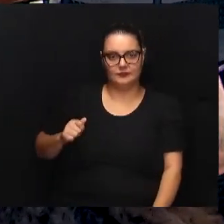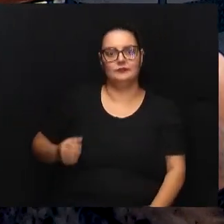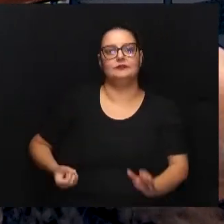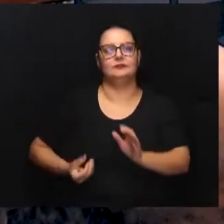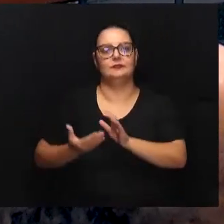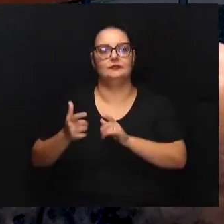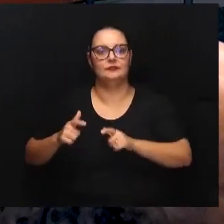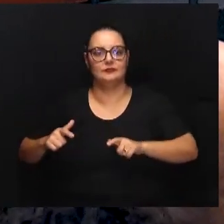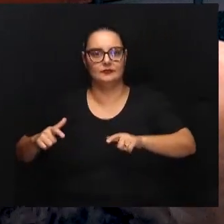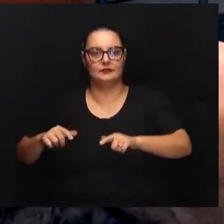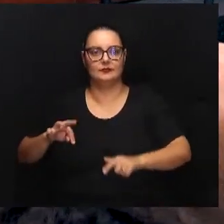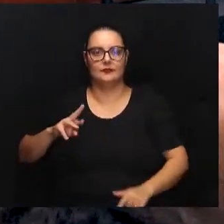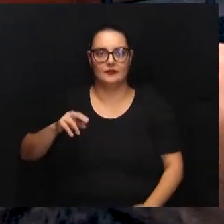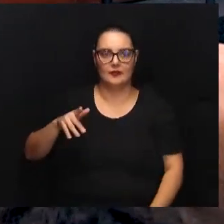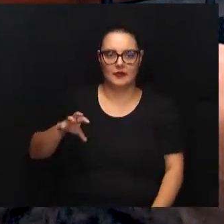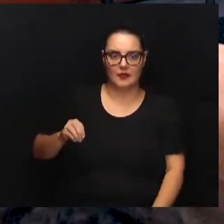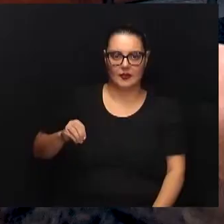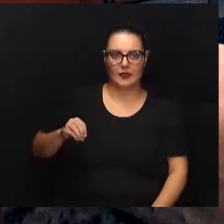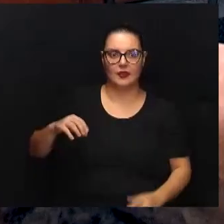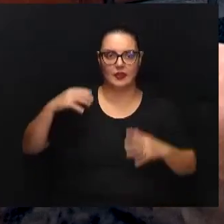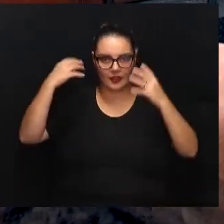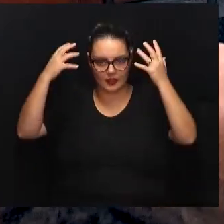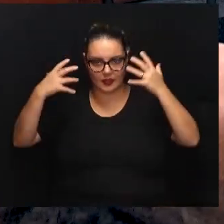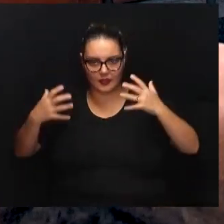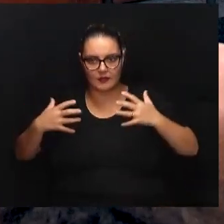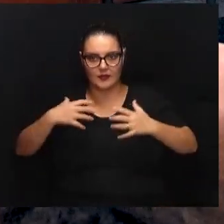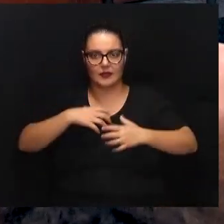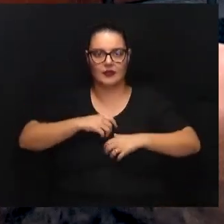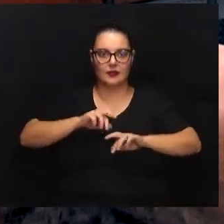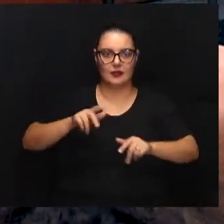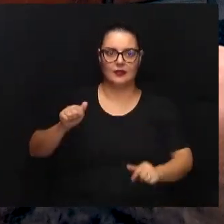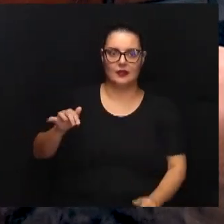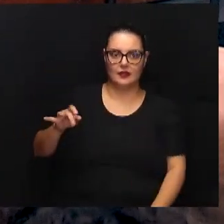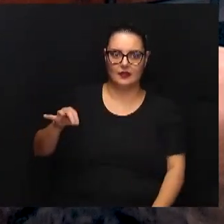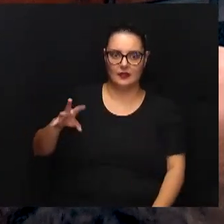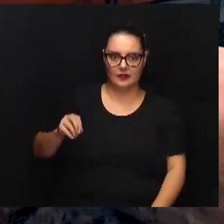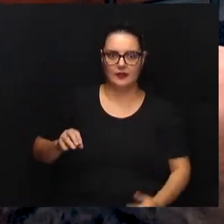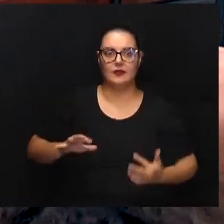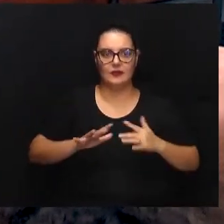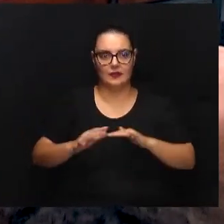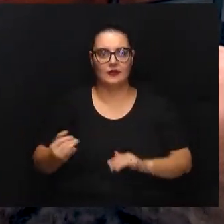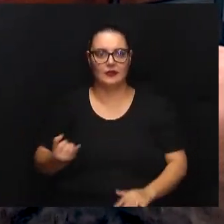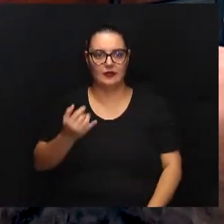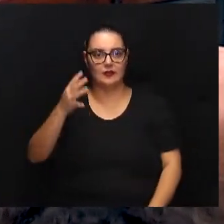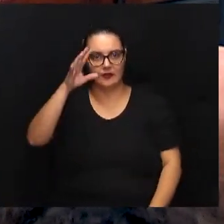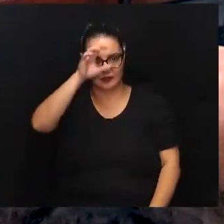Afeto. A parada é muito importante, eu aprendi muito em todas, acho que eu